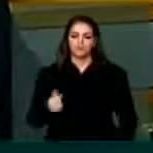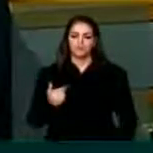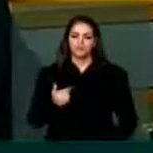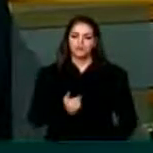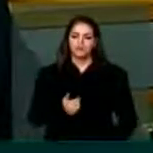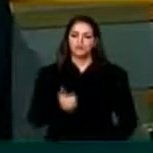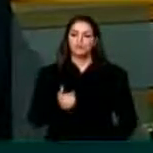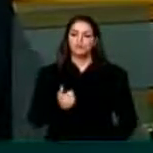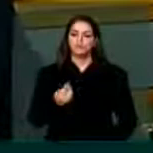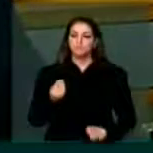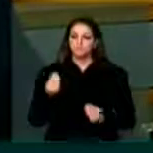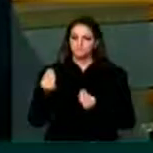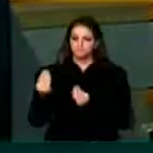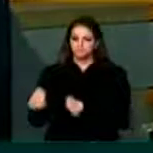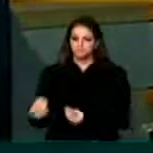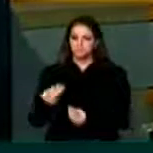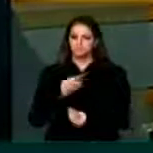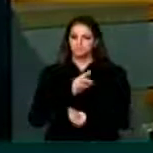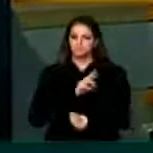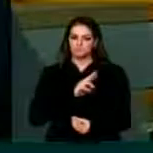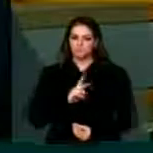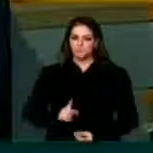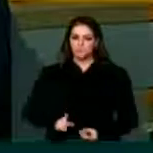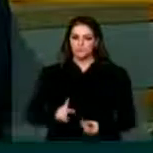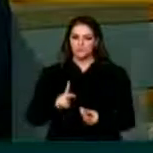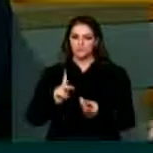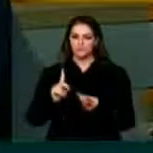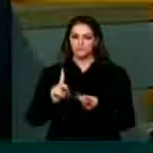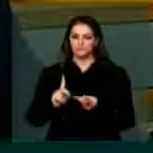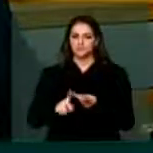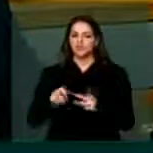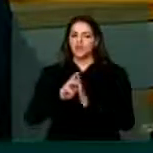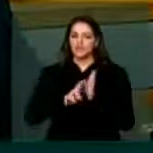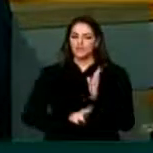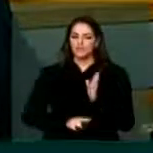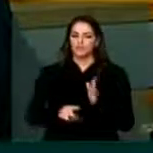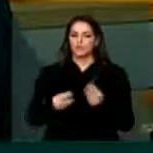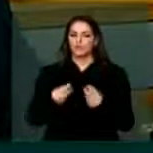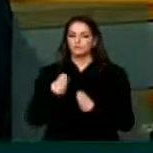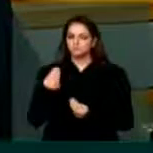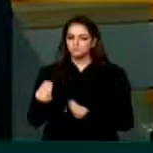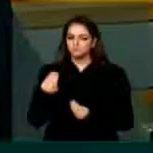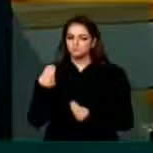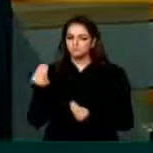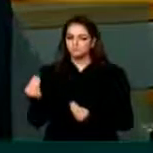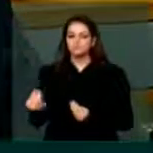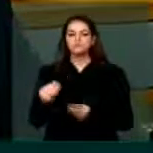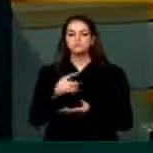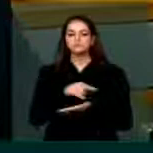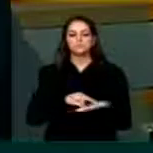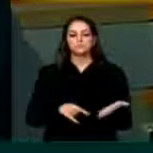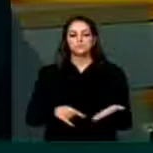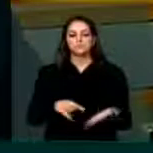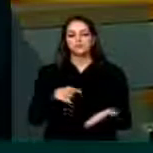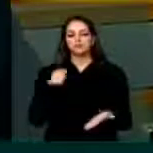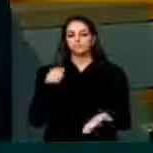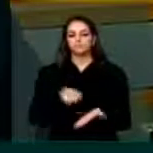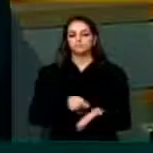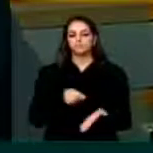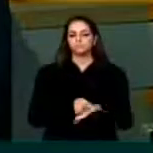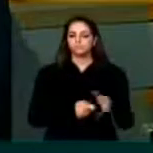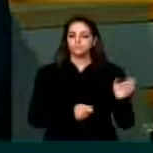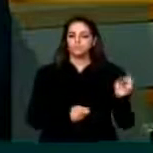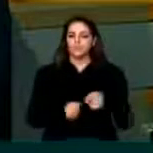que está escolhendo os requerimentos que vão ser votados numa próxima sessão deliberativa, um requerimento de convocação